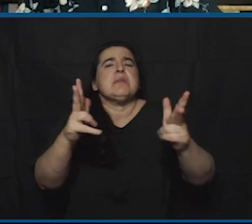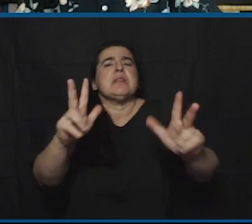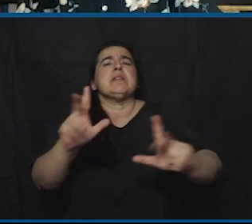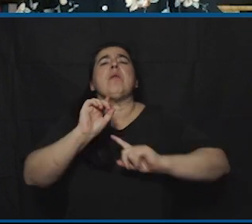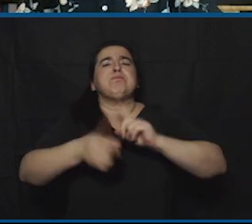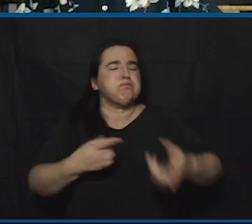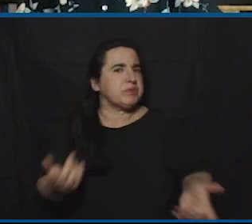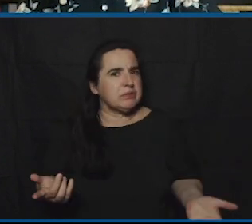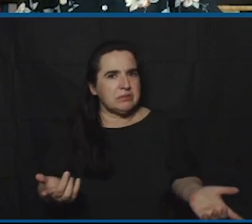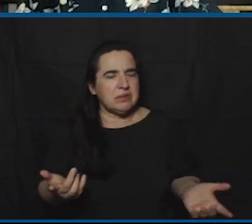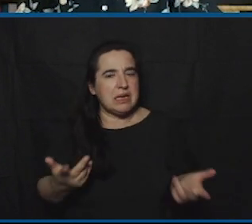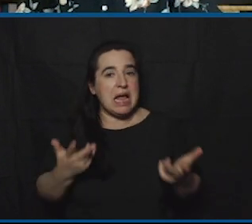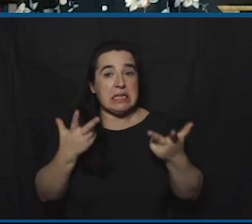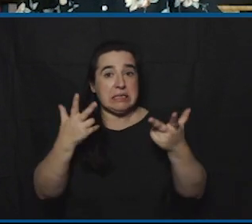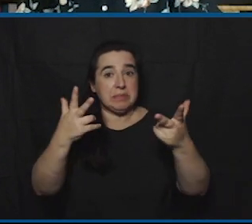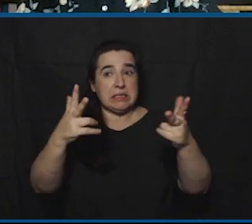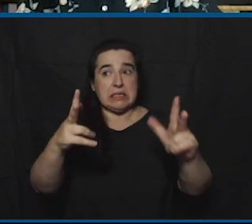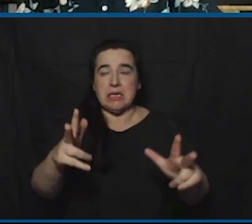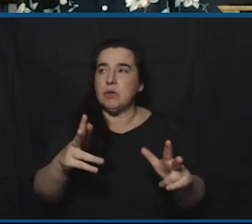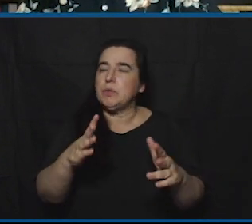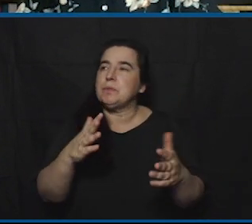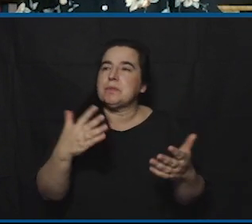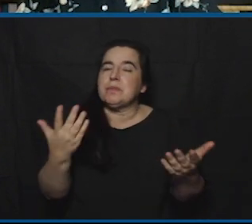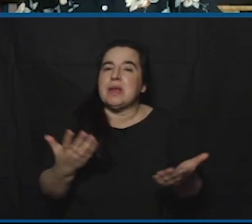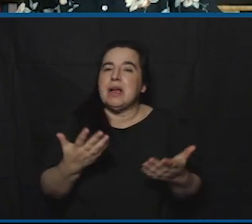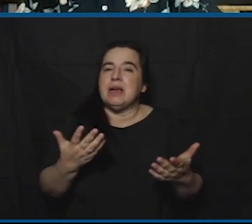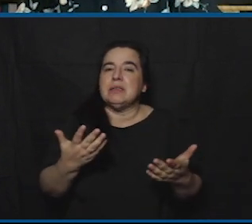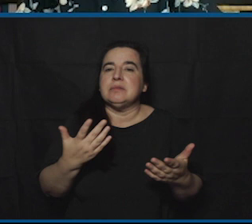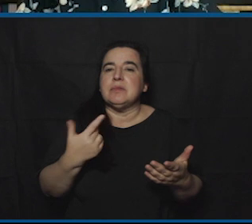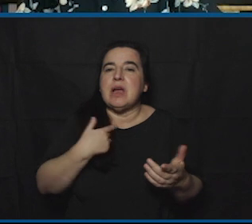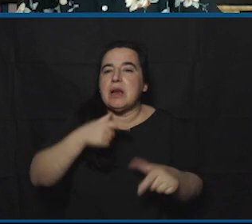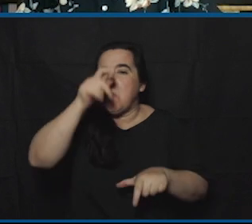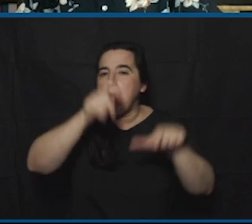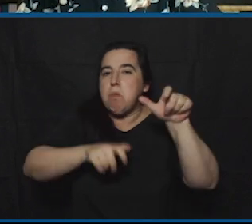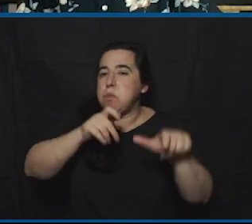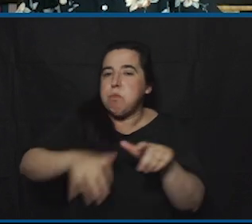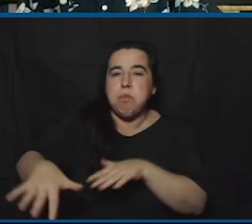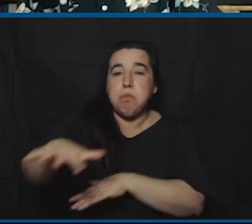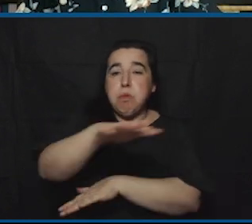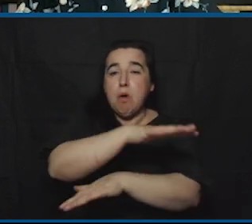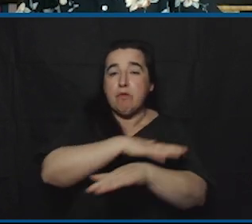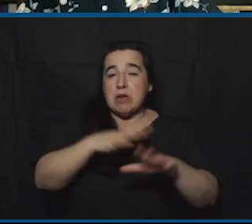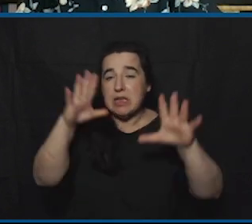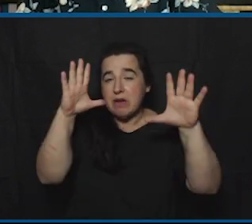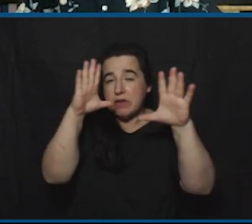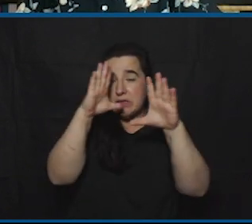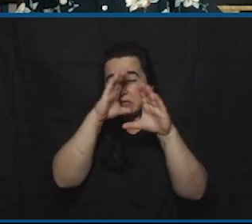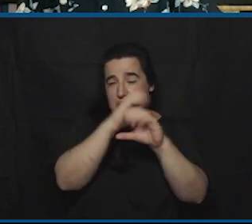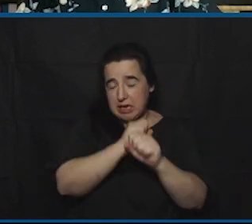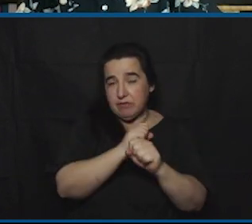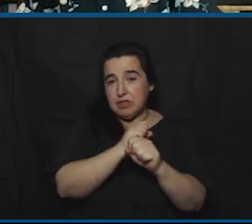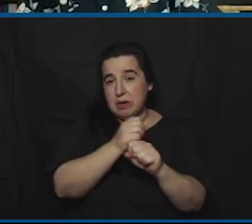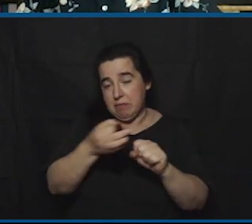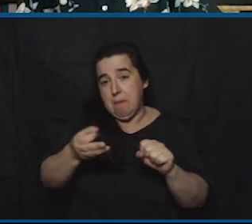libertação? E essa libertação não era mais do que o povo que estava em trevas, como o Pablo muito